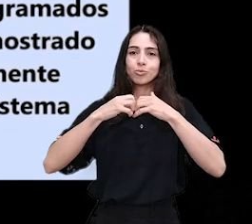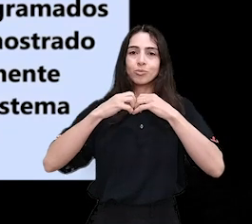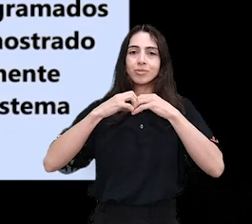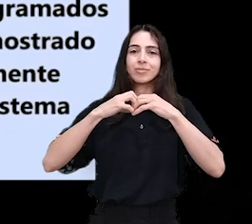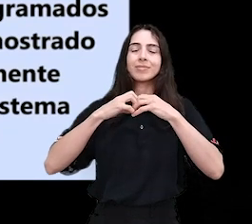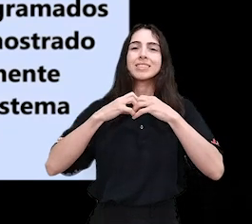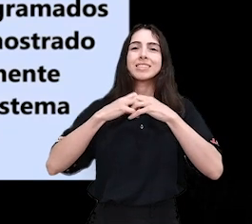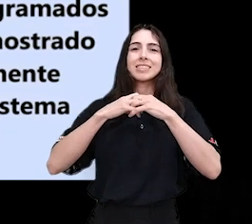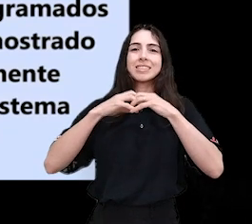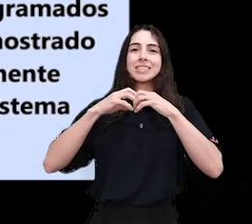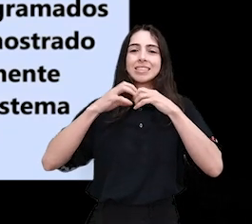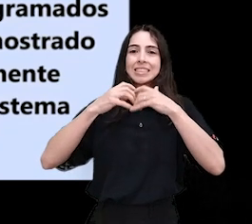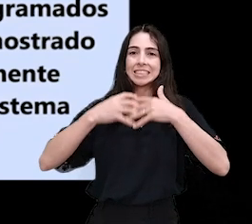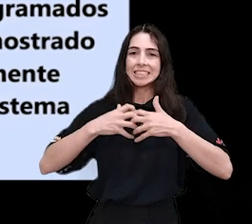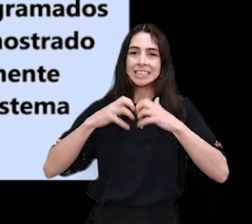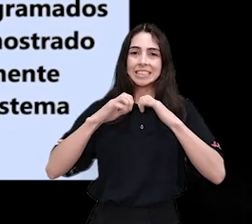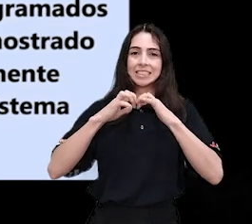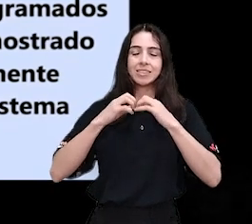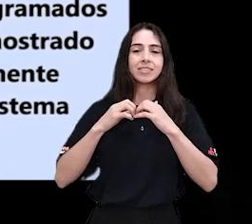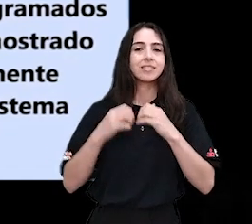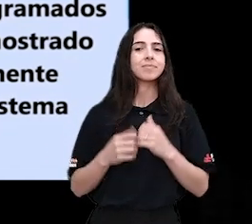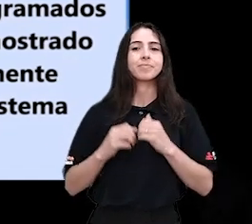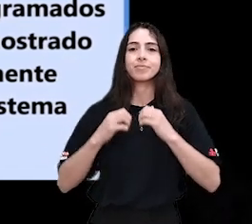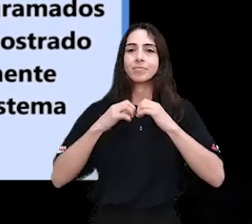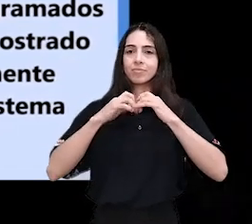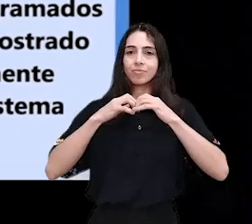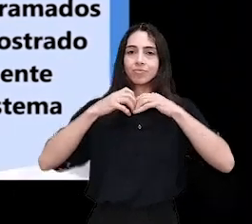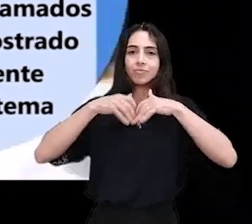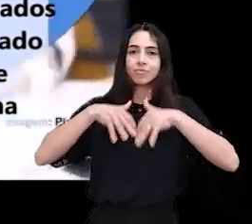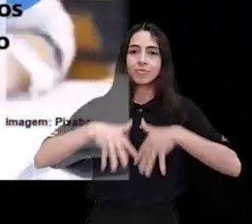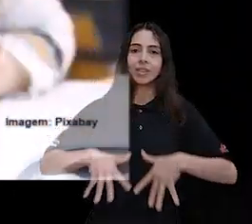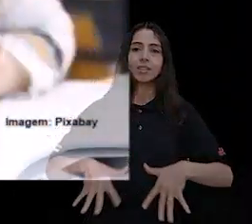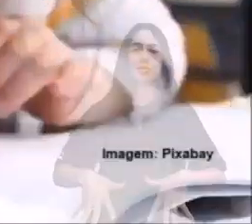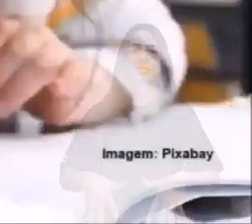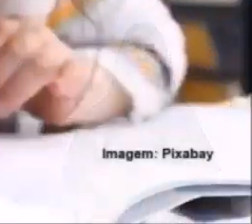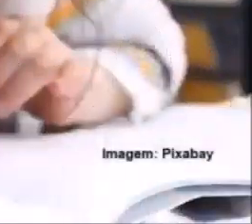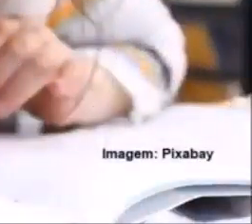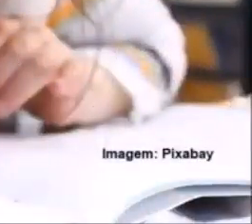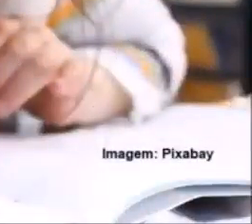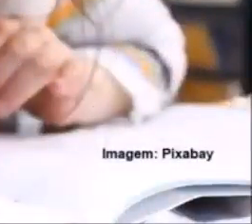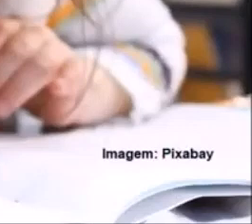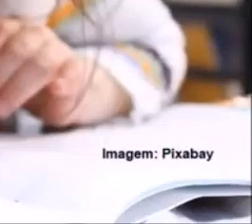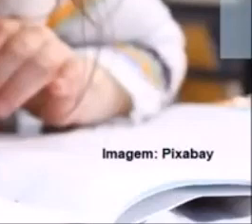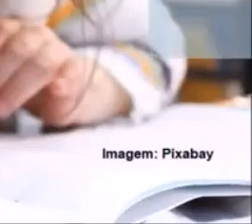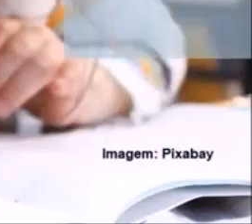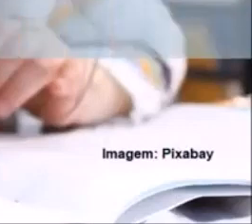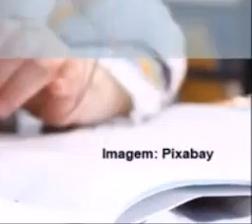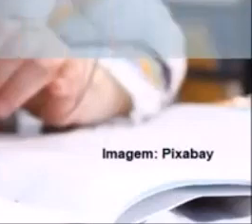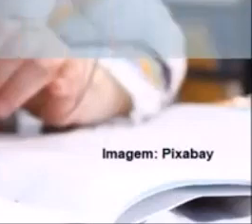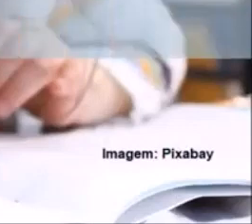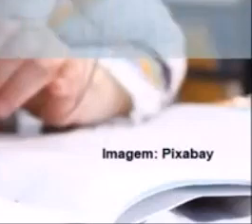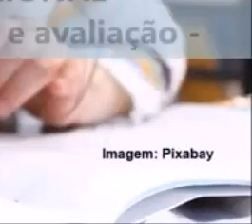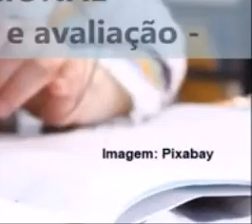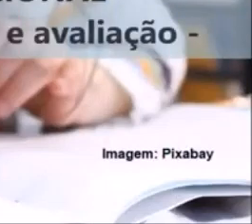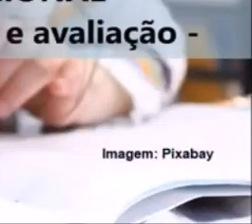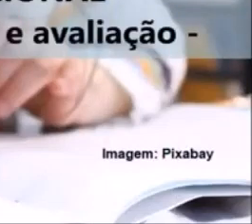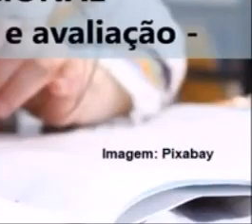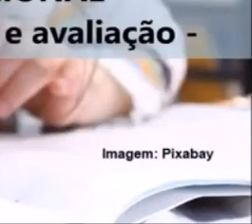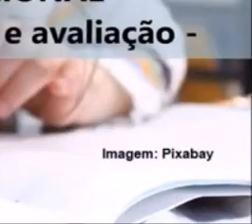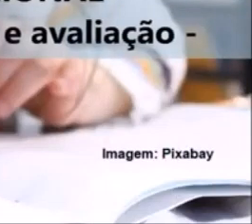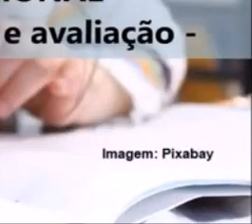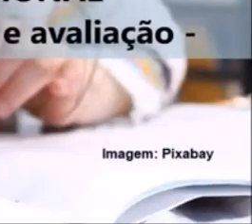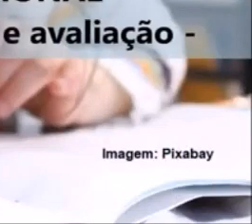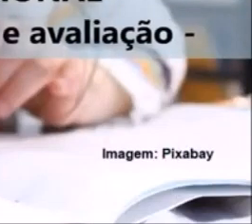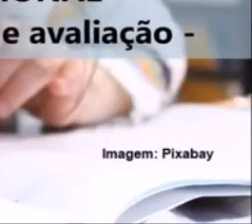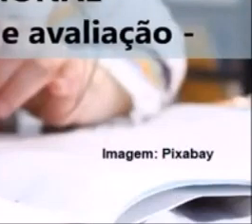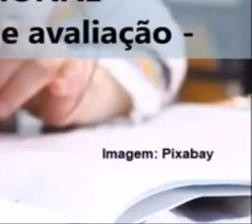é extremamente importante para o desenvolvimento do sistema nervoso. Hickory dickory dock, the mouse